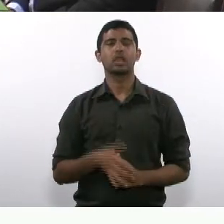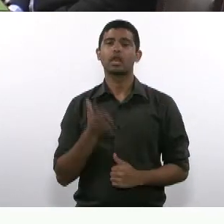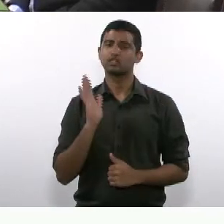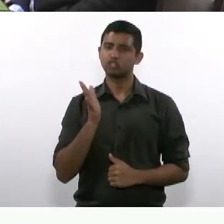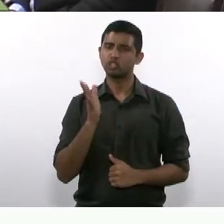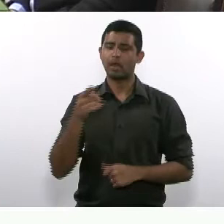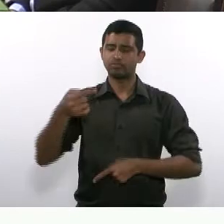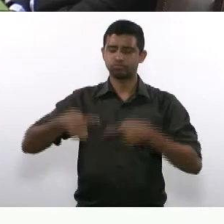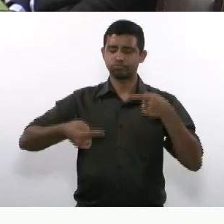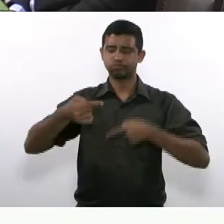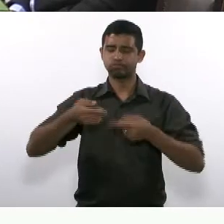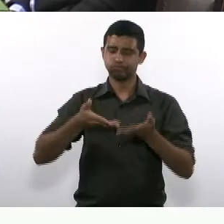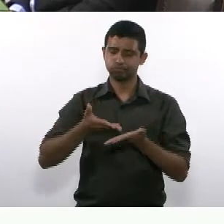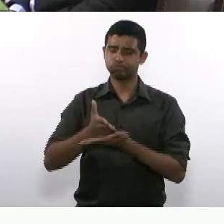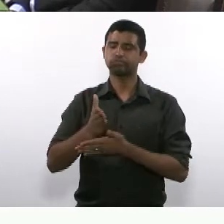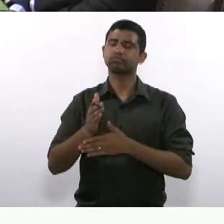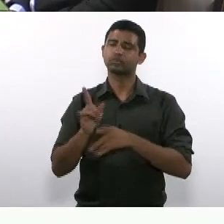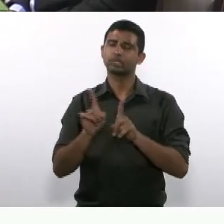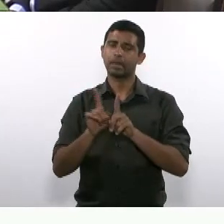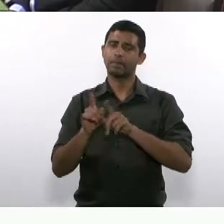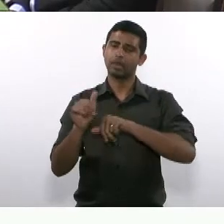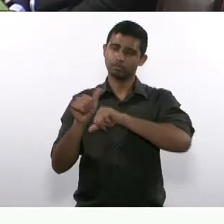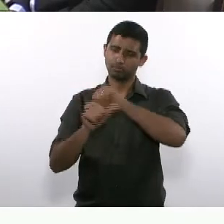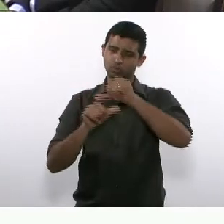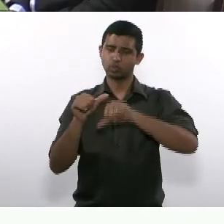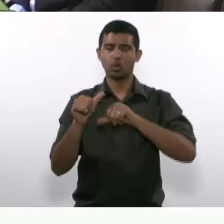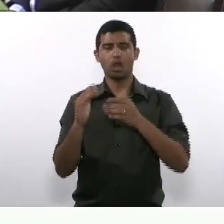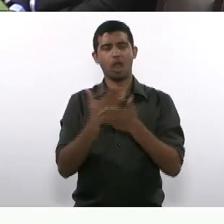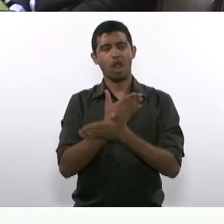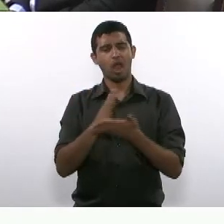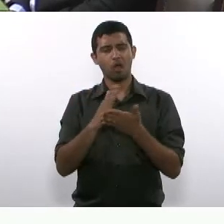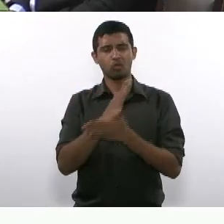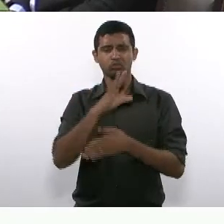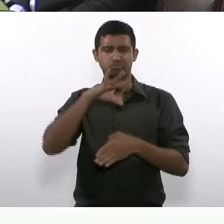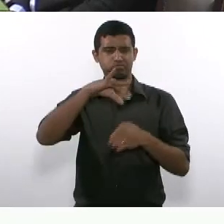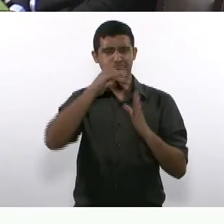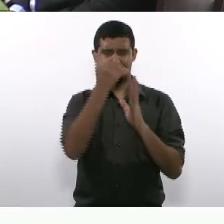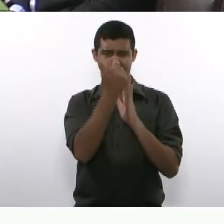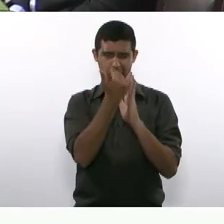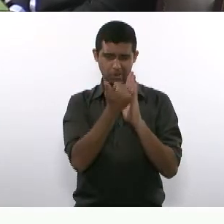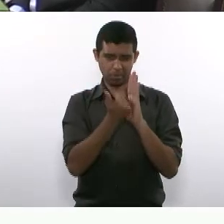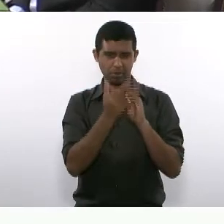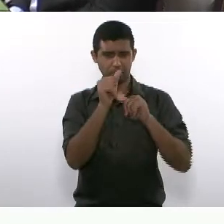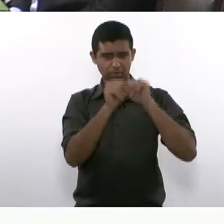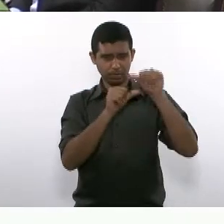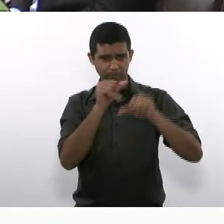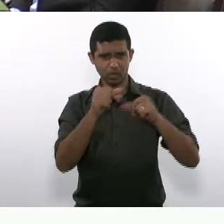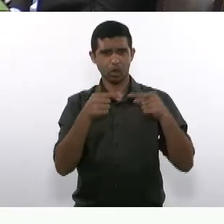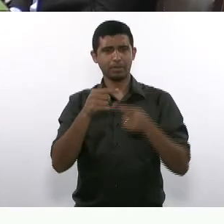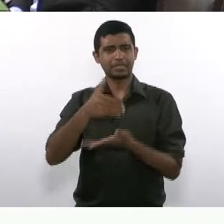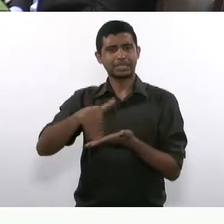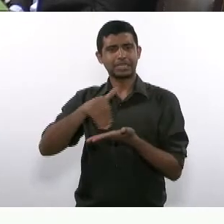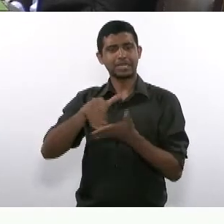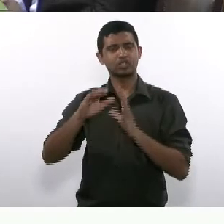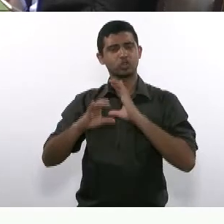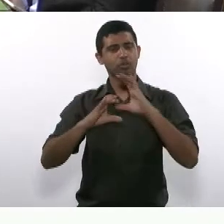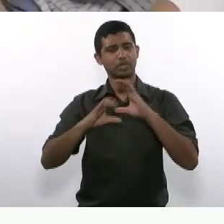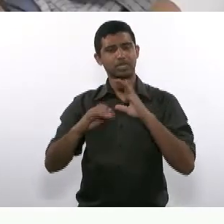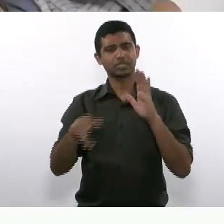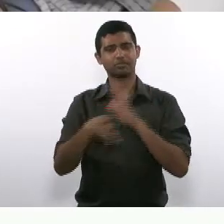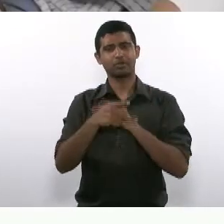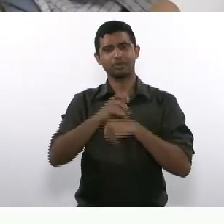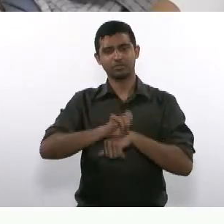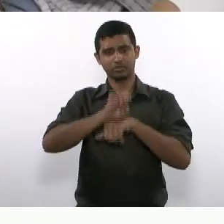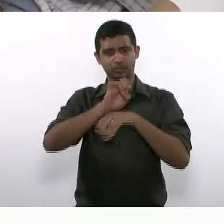e aprovado e mudado em alguns itens pela Subsecretaria de Comunicação do Estado. A